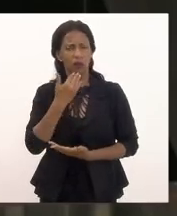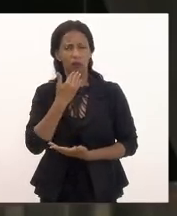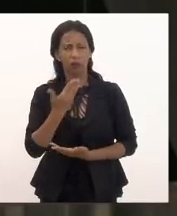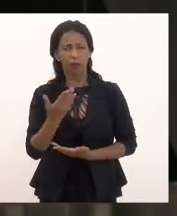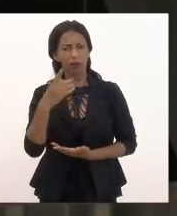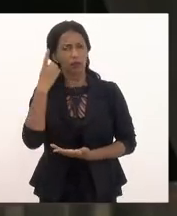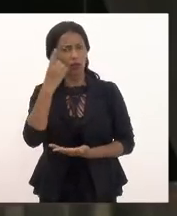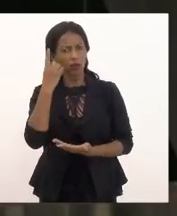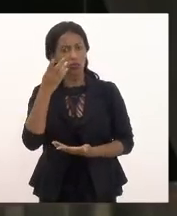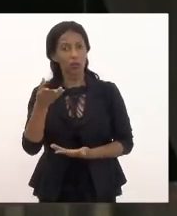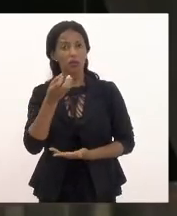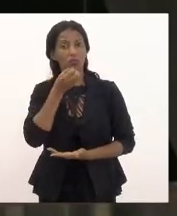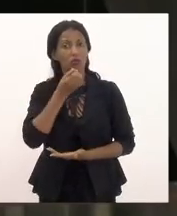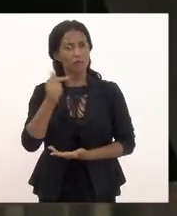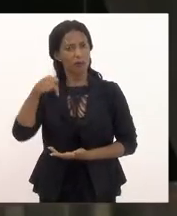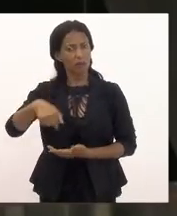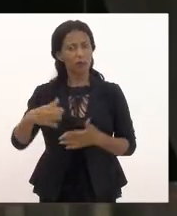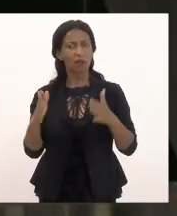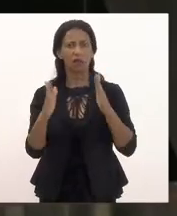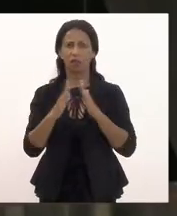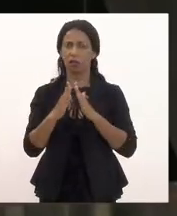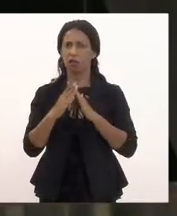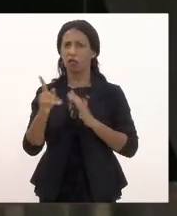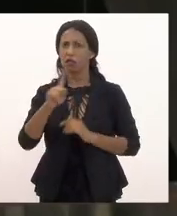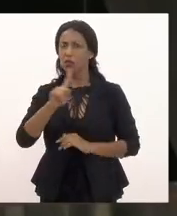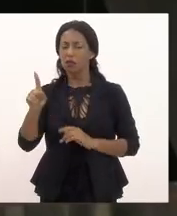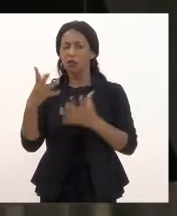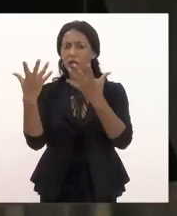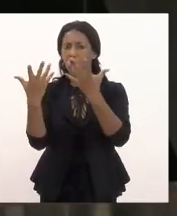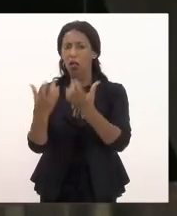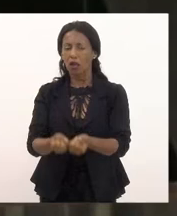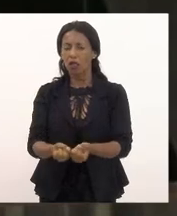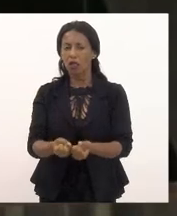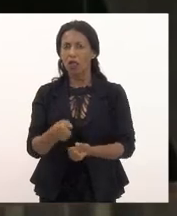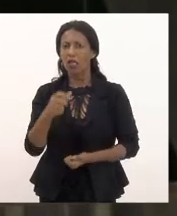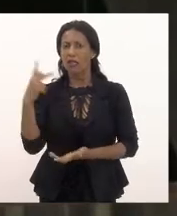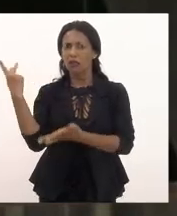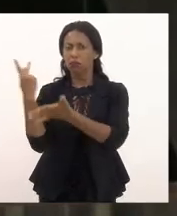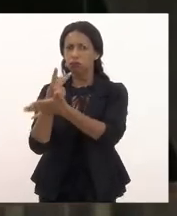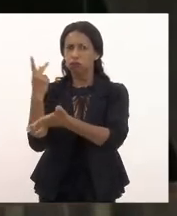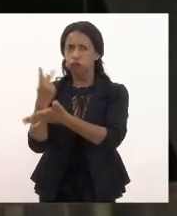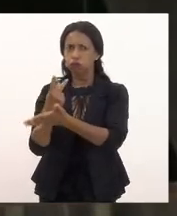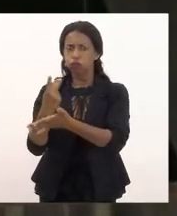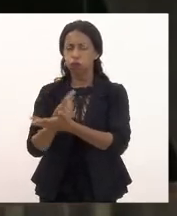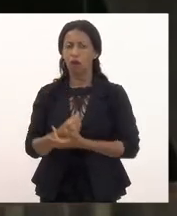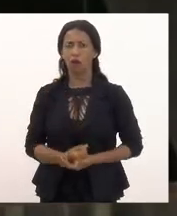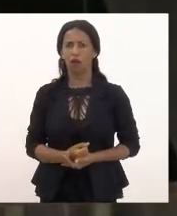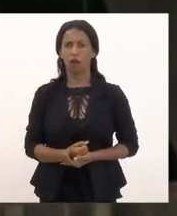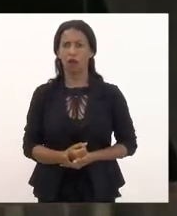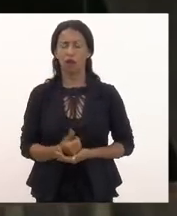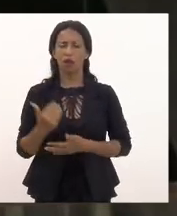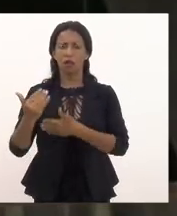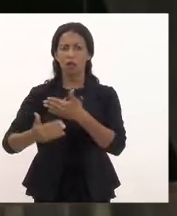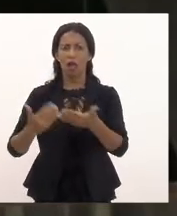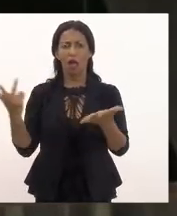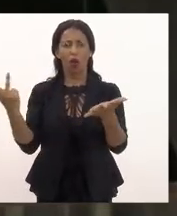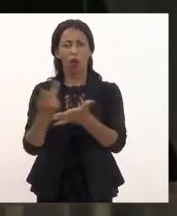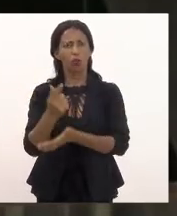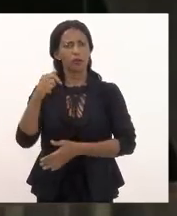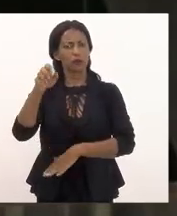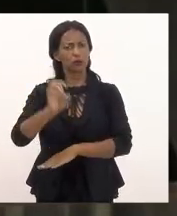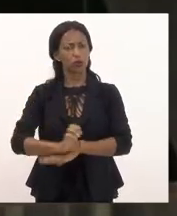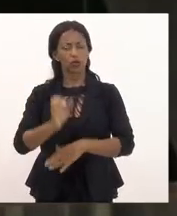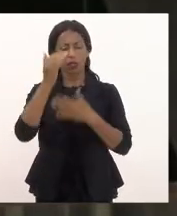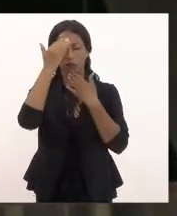aos deputados de bem dessa casa que não deixem essa aberração ser feita aqui no nosso estado.